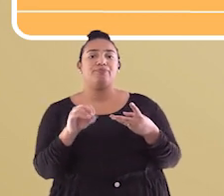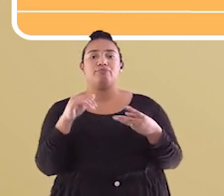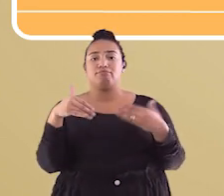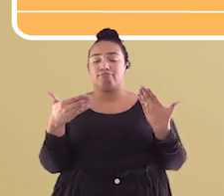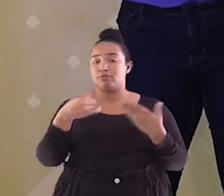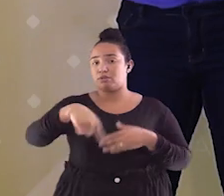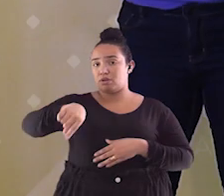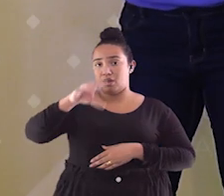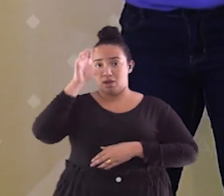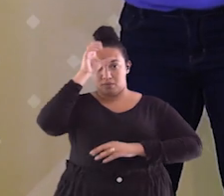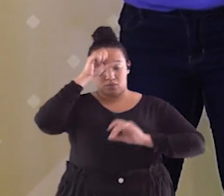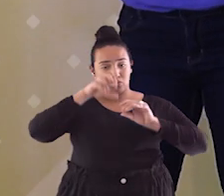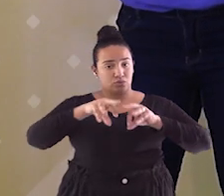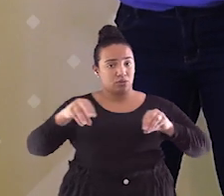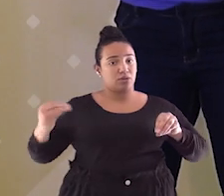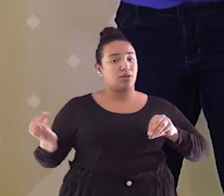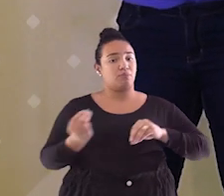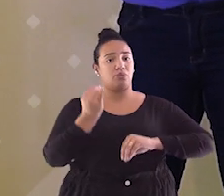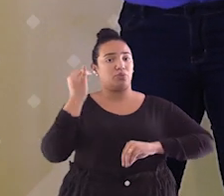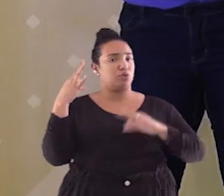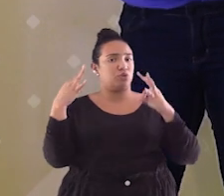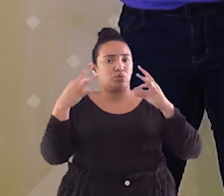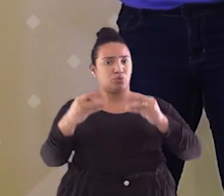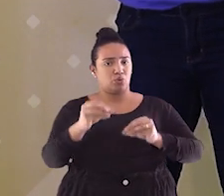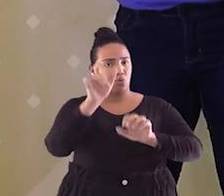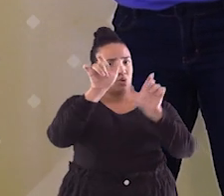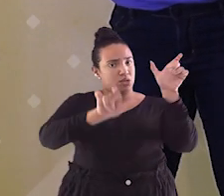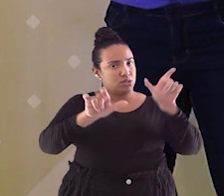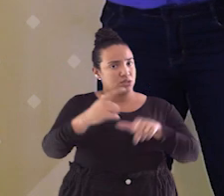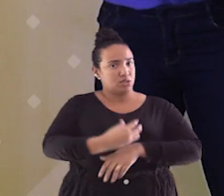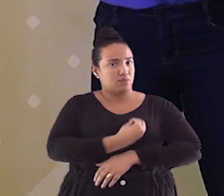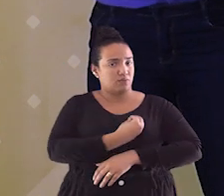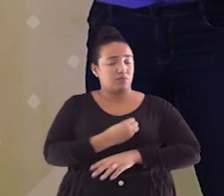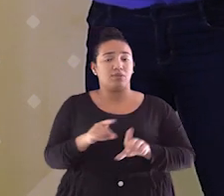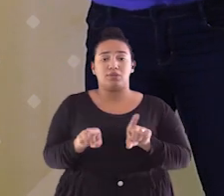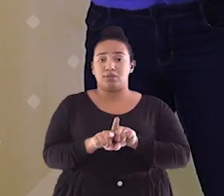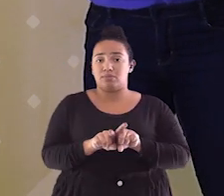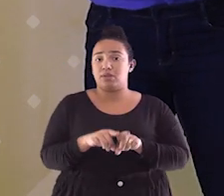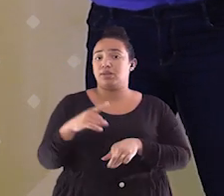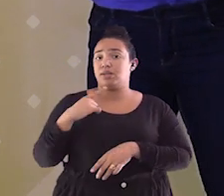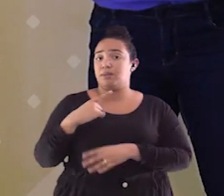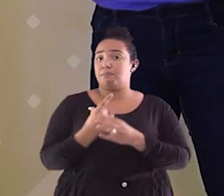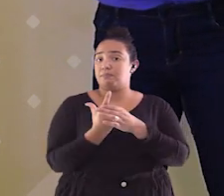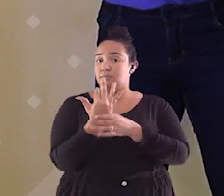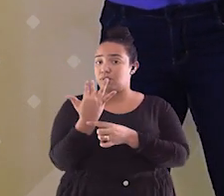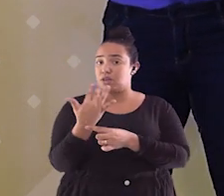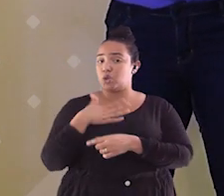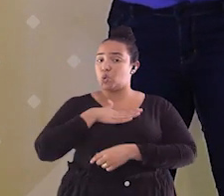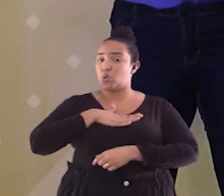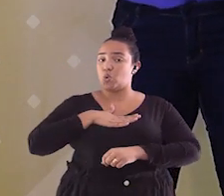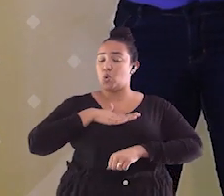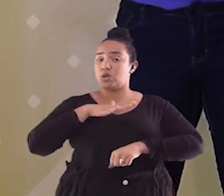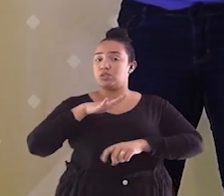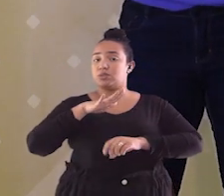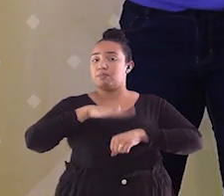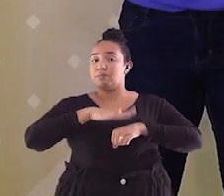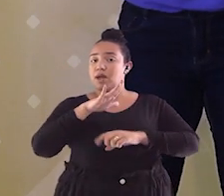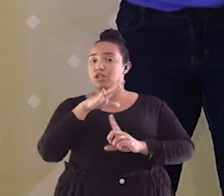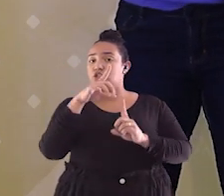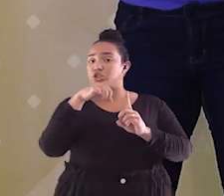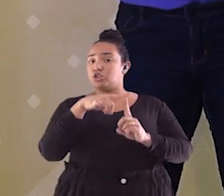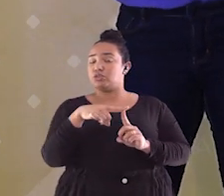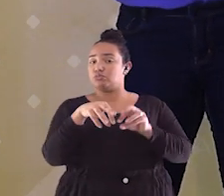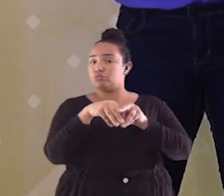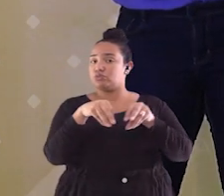seres vivos e que as plantas apresentam preferência em relação ao tipo de solo em que ela vai se